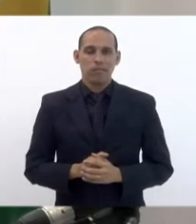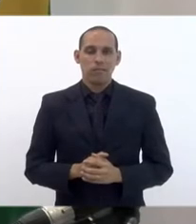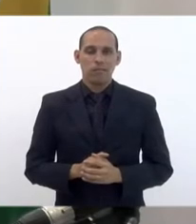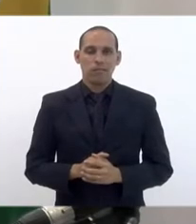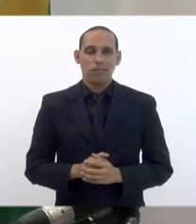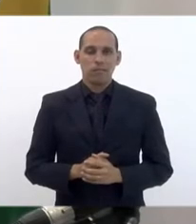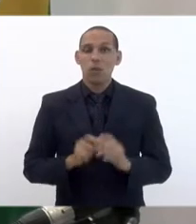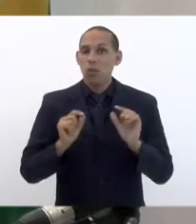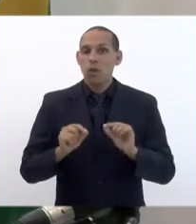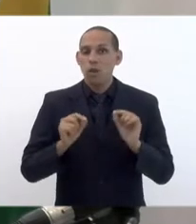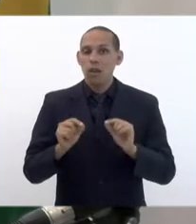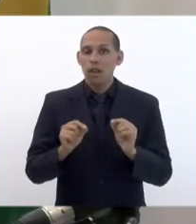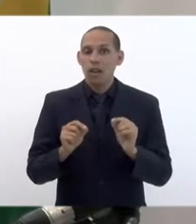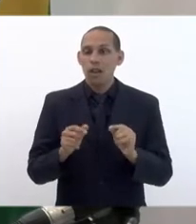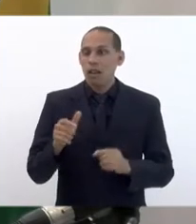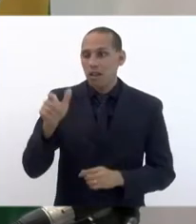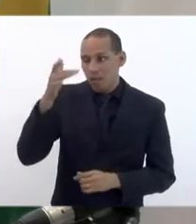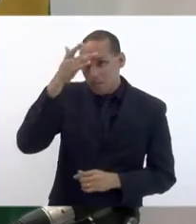ao pedido da autora.